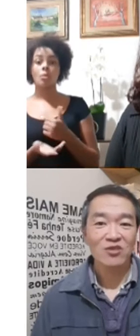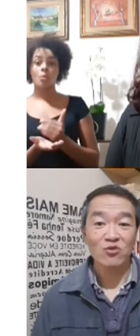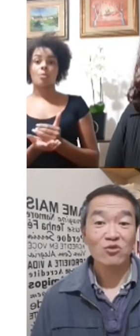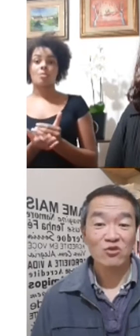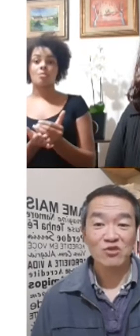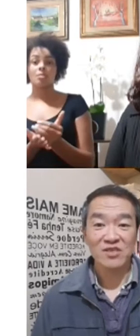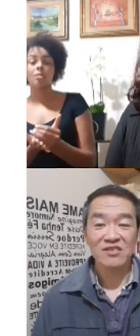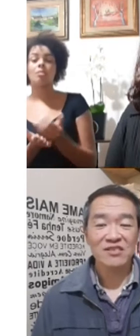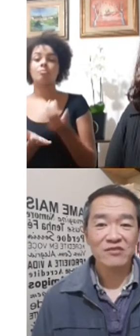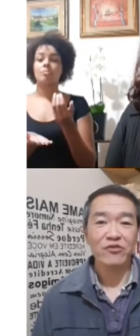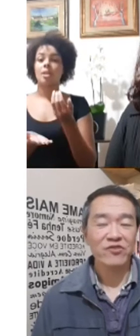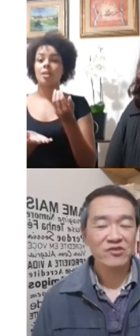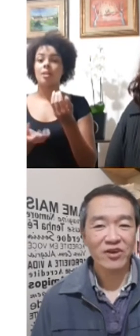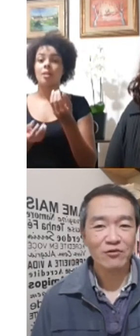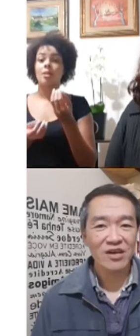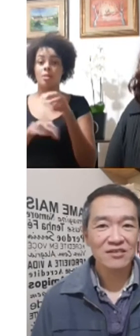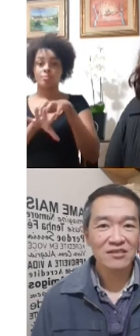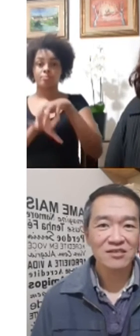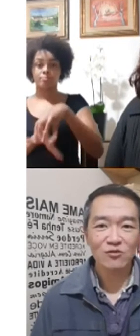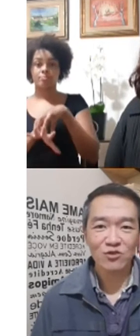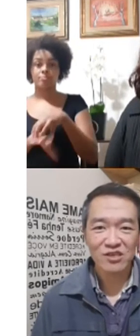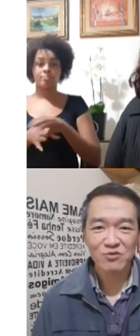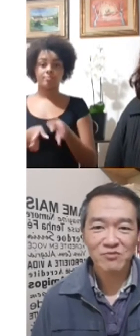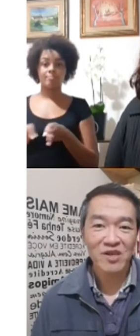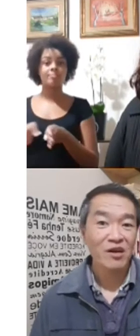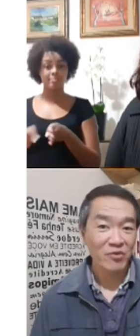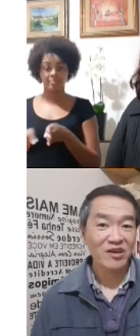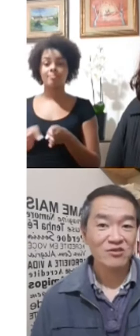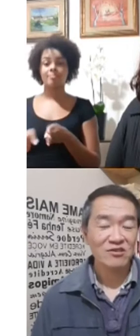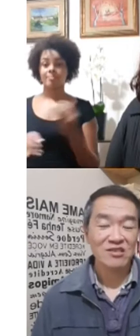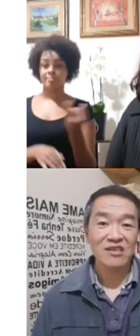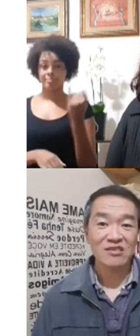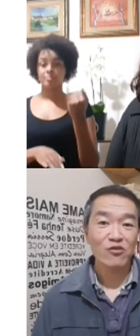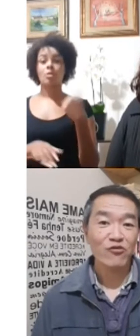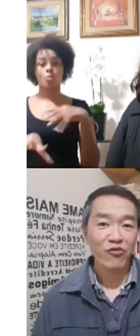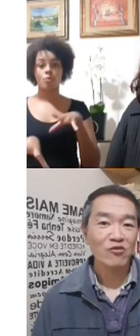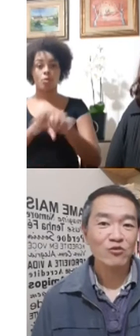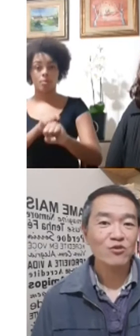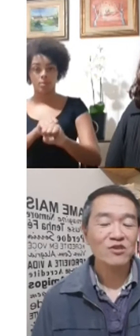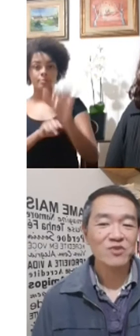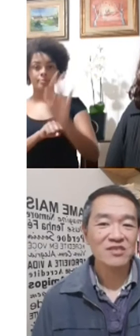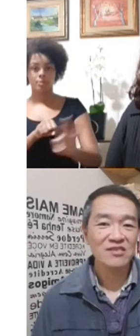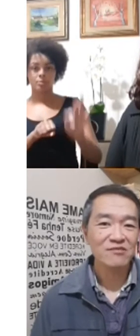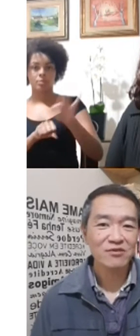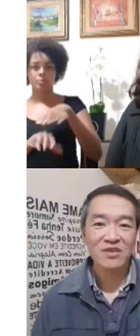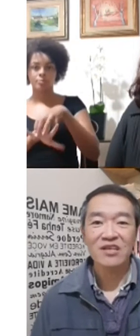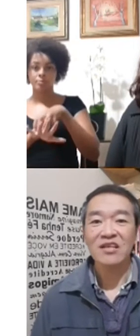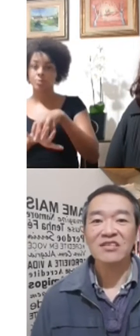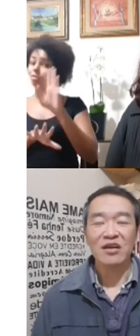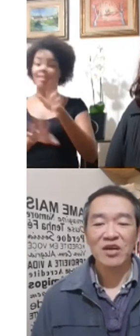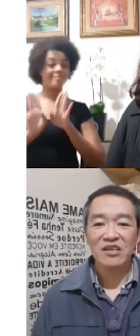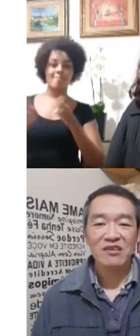cima do turismo acessível, fiz faculdade de turismo para já com foco no turismo